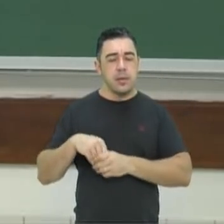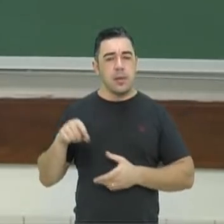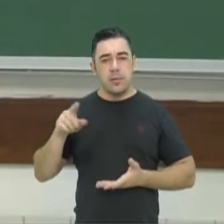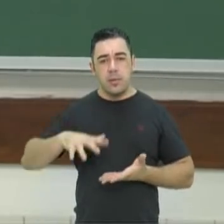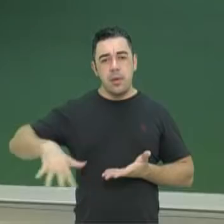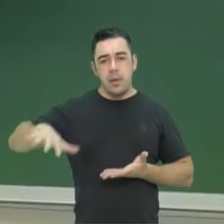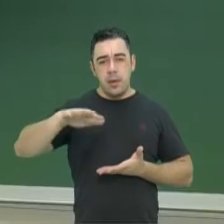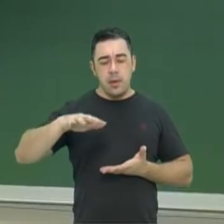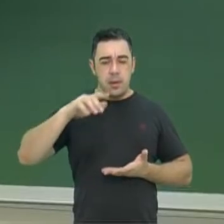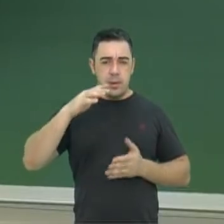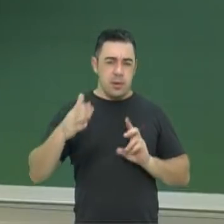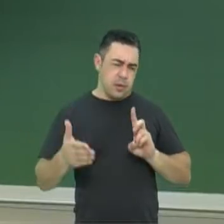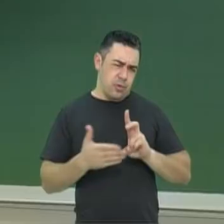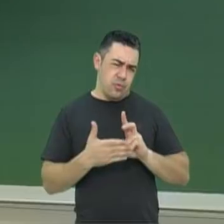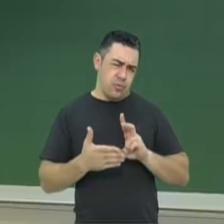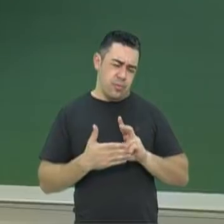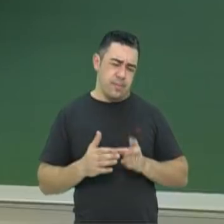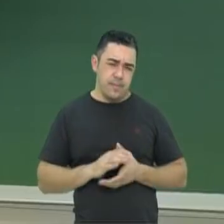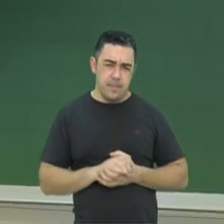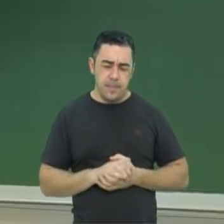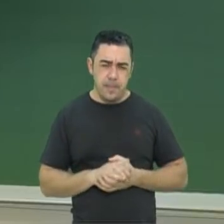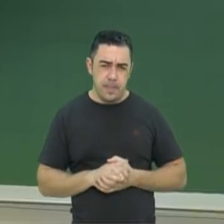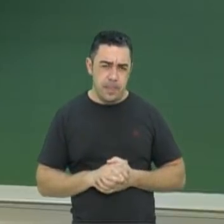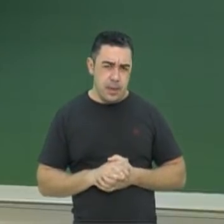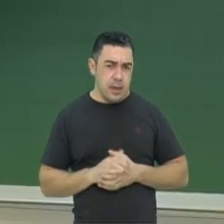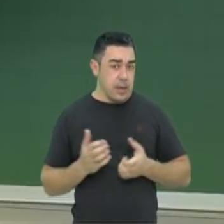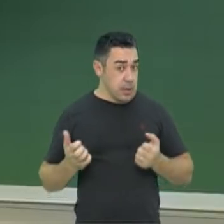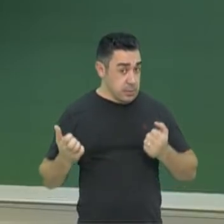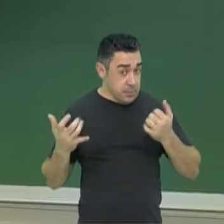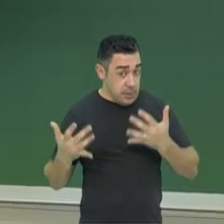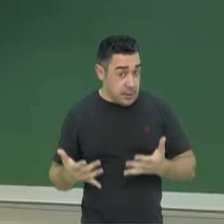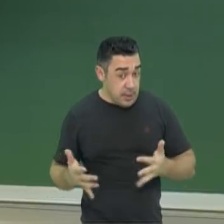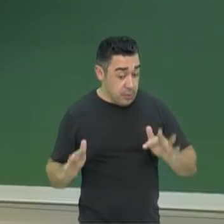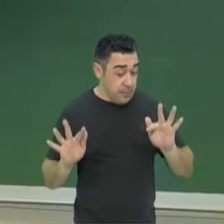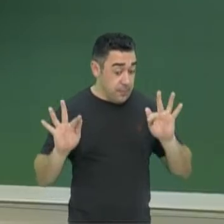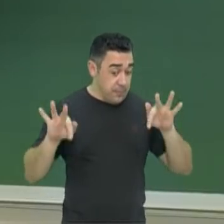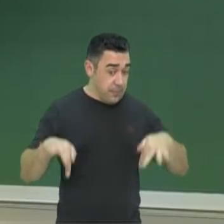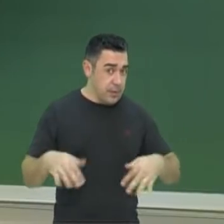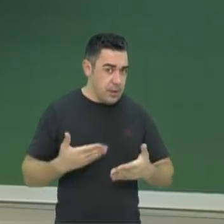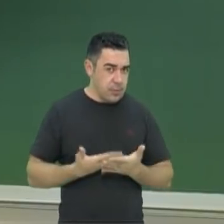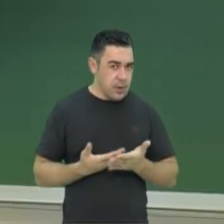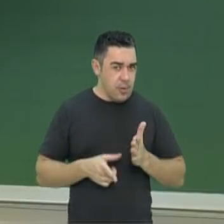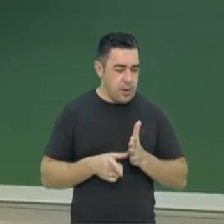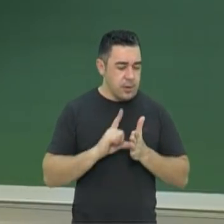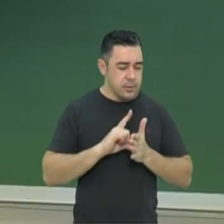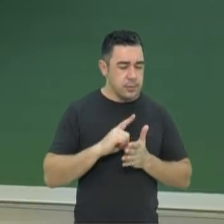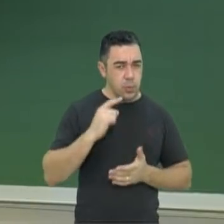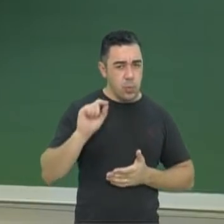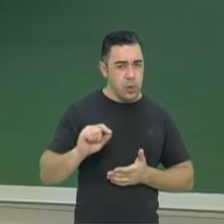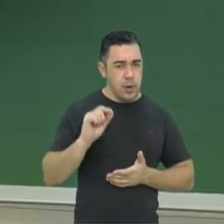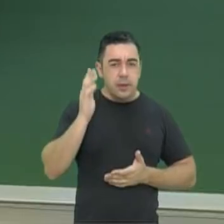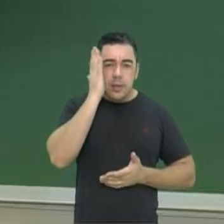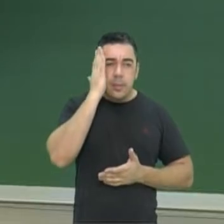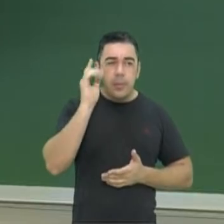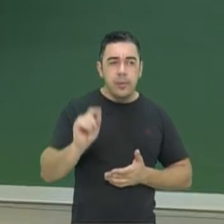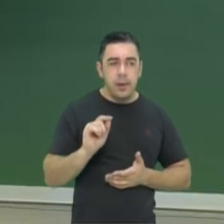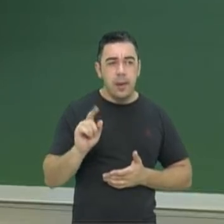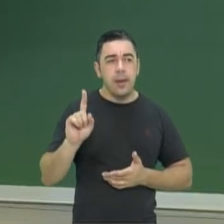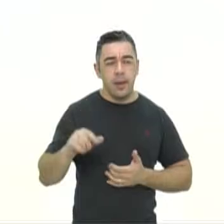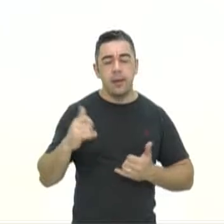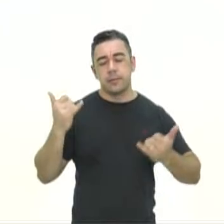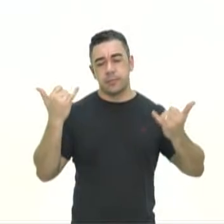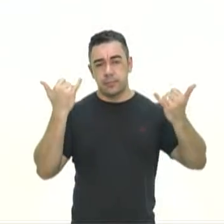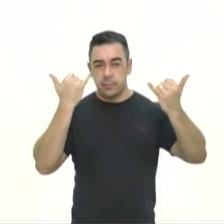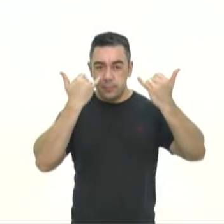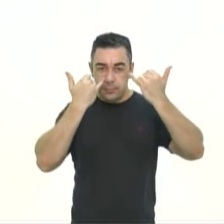os nativos. Nós falamos sobre isso no finalzinho da aula anterior. E sabemos o quê? Que é